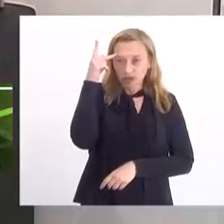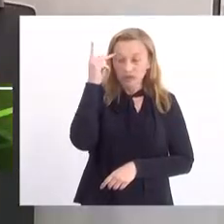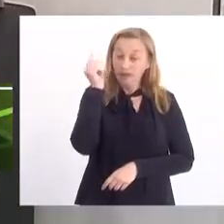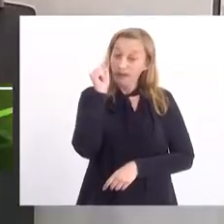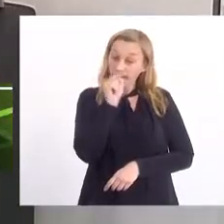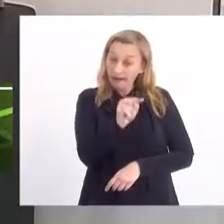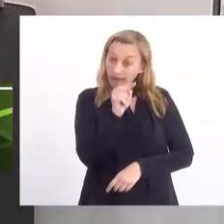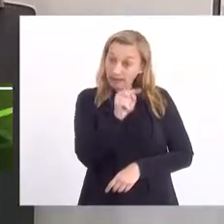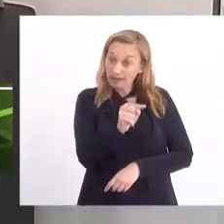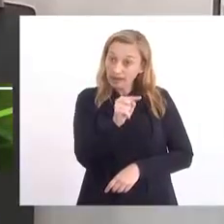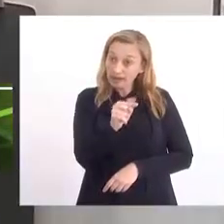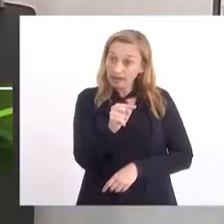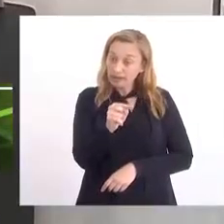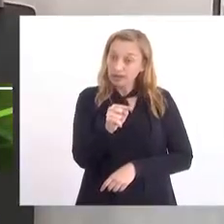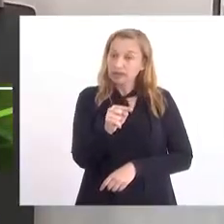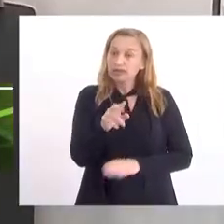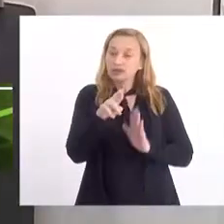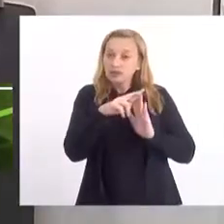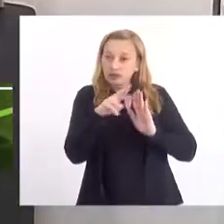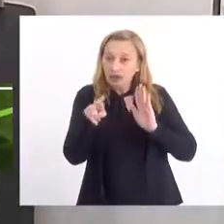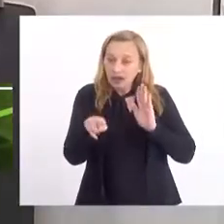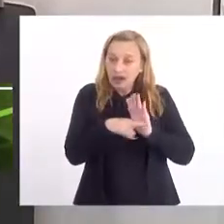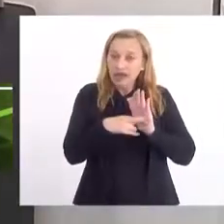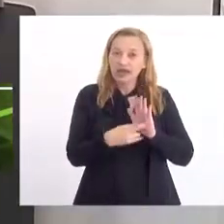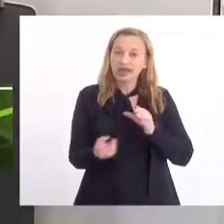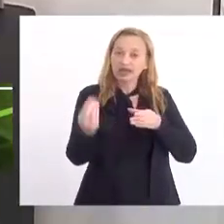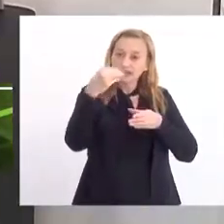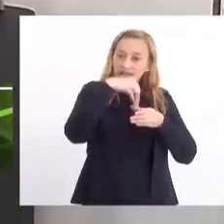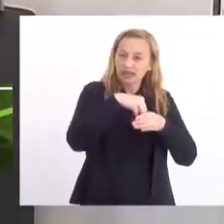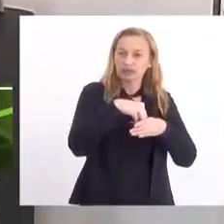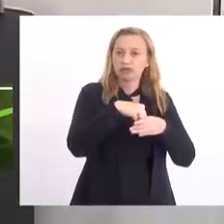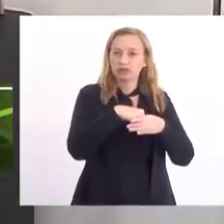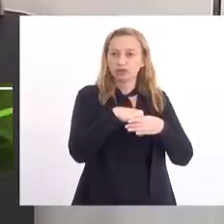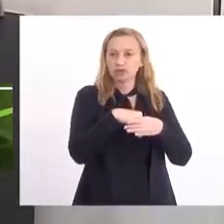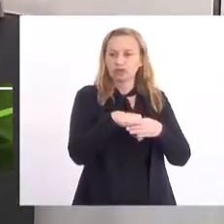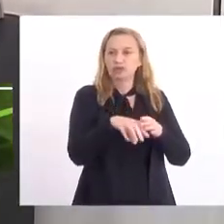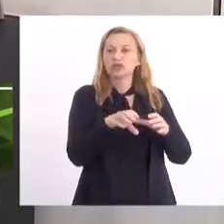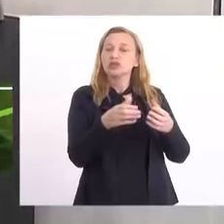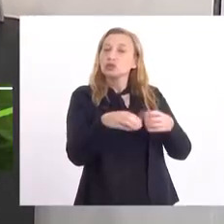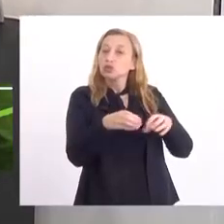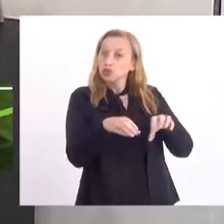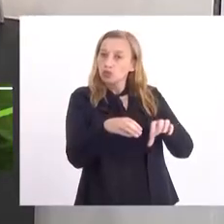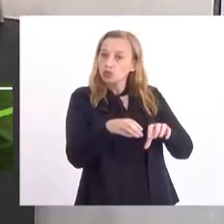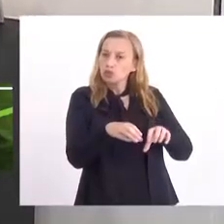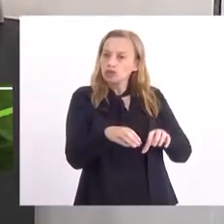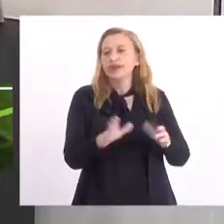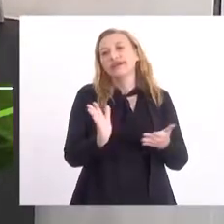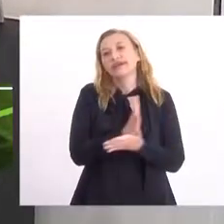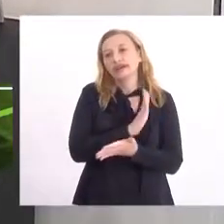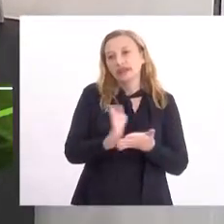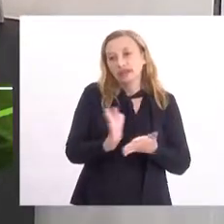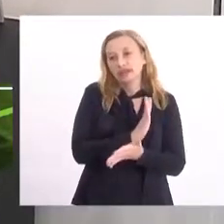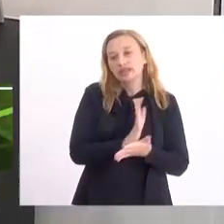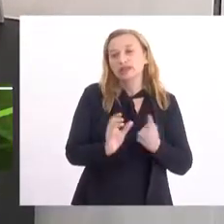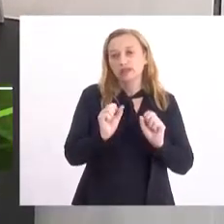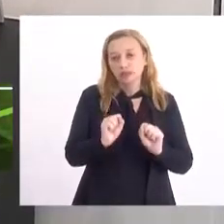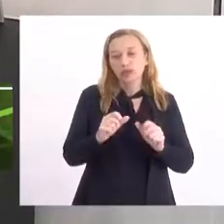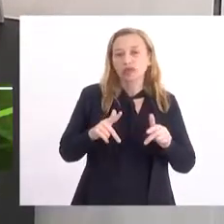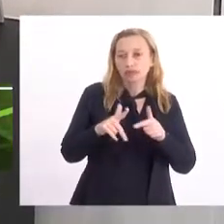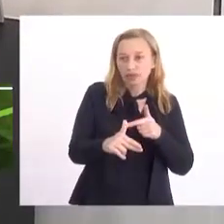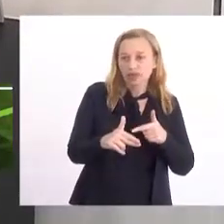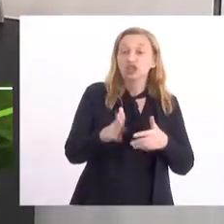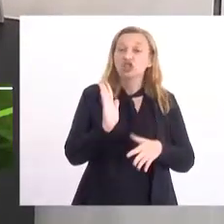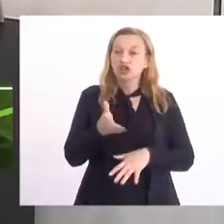ali. Existe um critério dentro desse concurso, e que às vezes pode ser um impeditivo, porque já